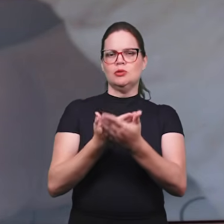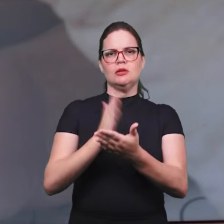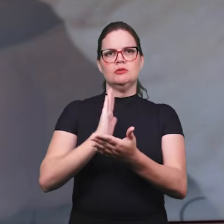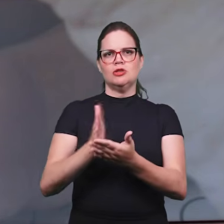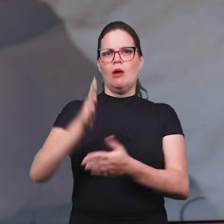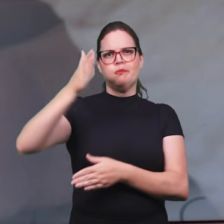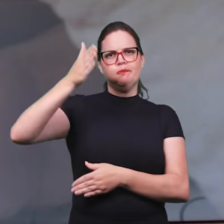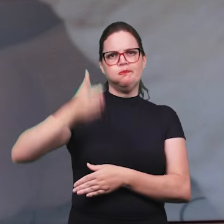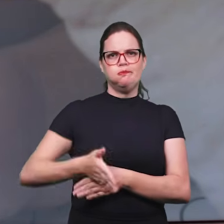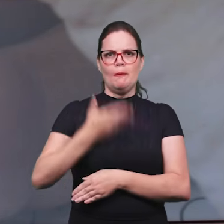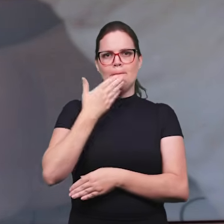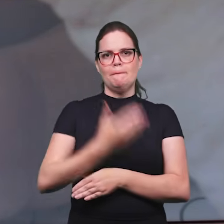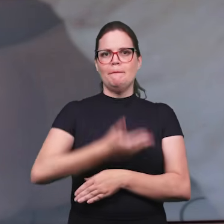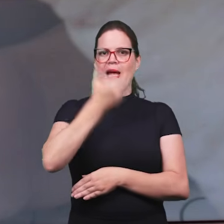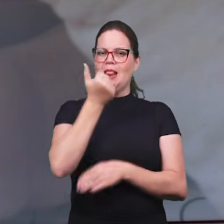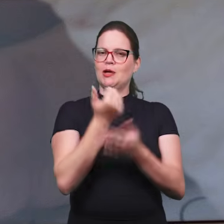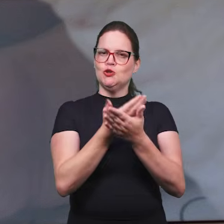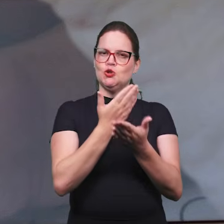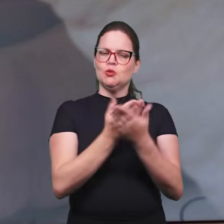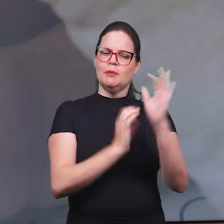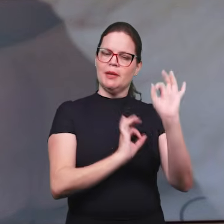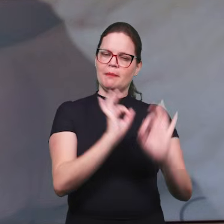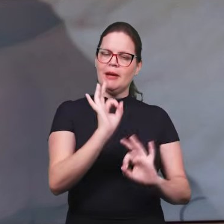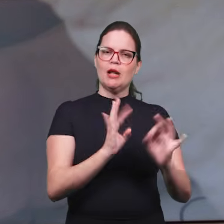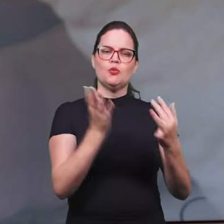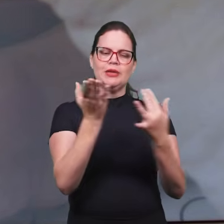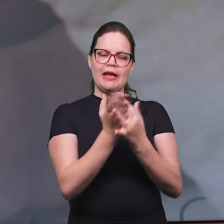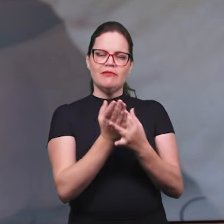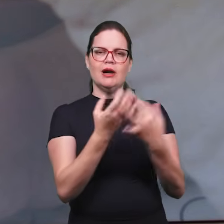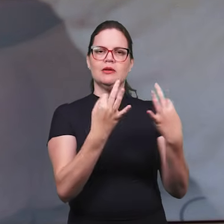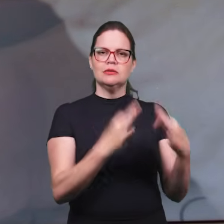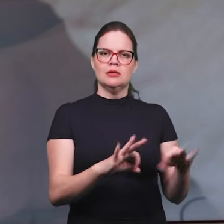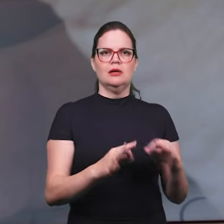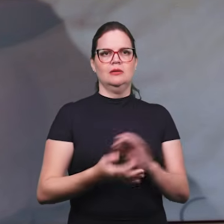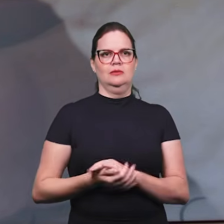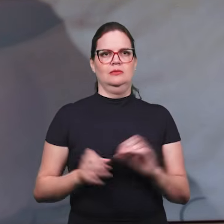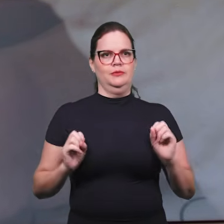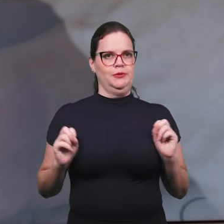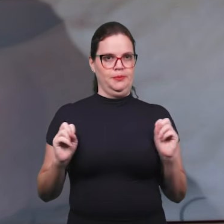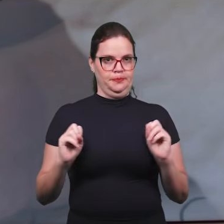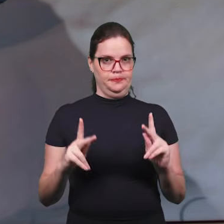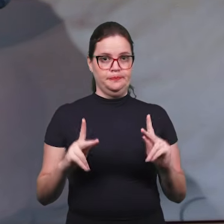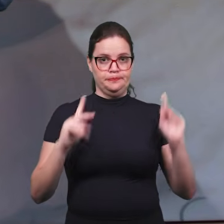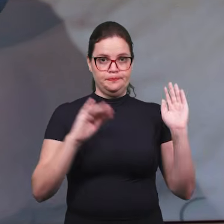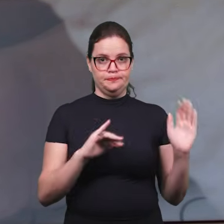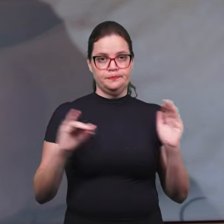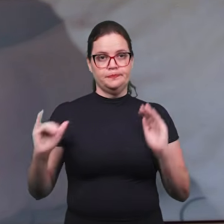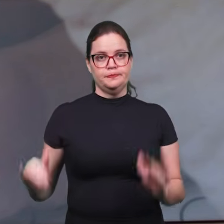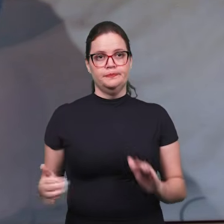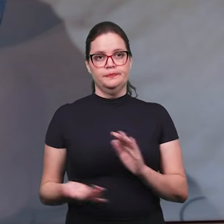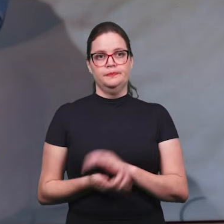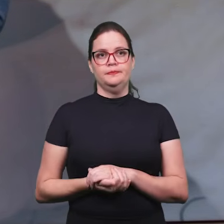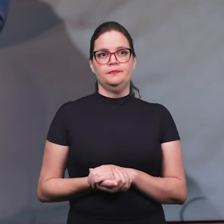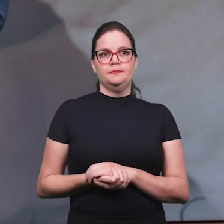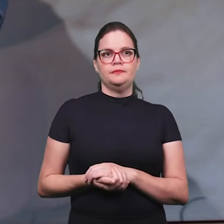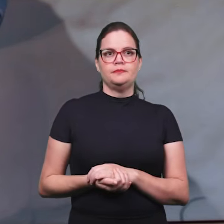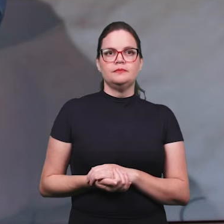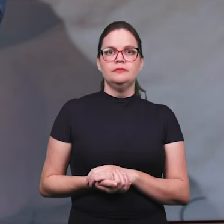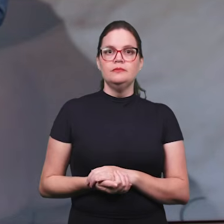quê? Com uma rotina muito melhor, muito mais efetiva de estudos, tudo bem?